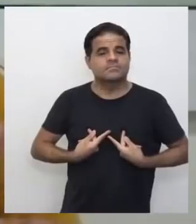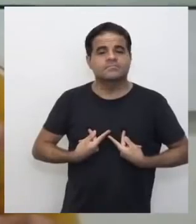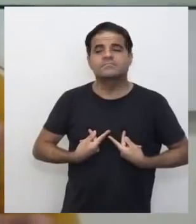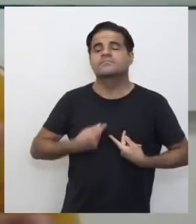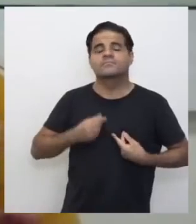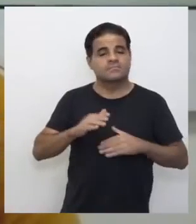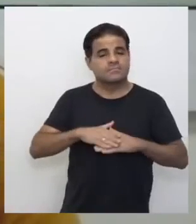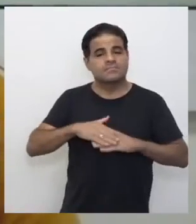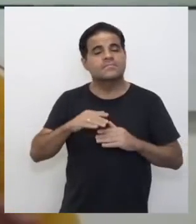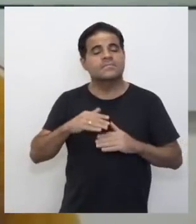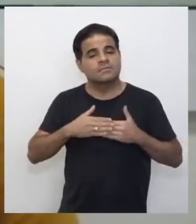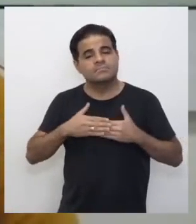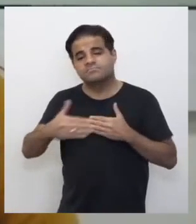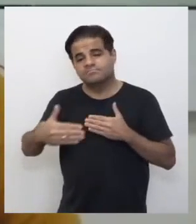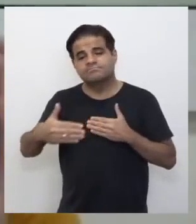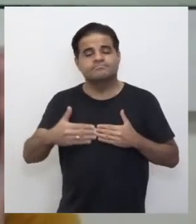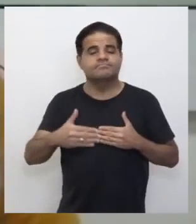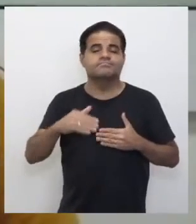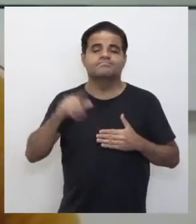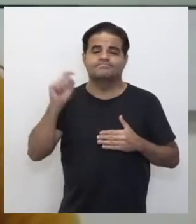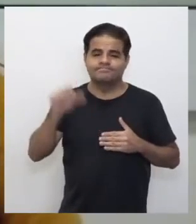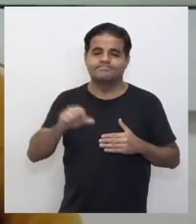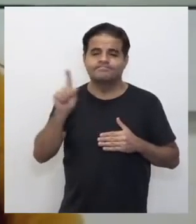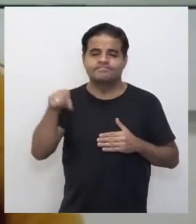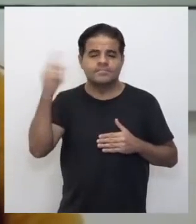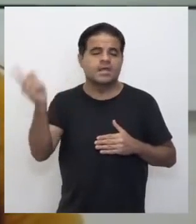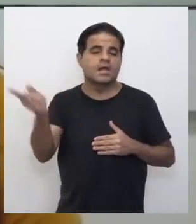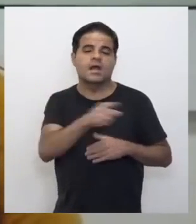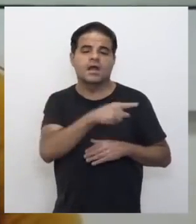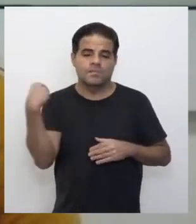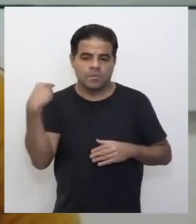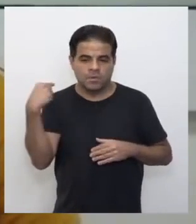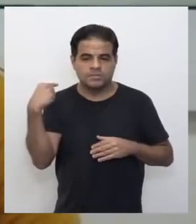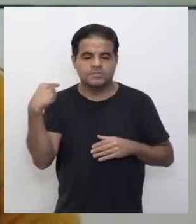uma das mais prementes a morte,